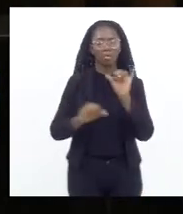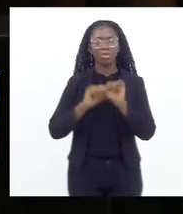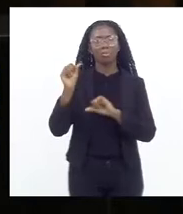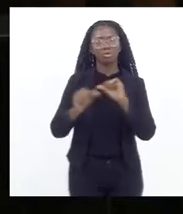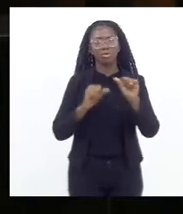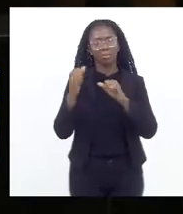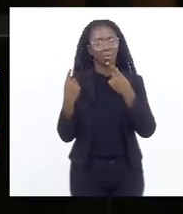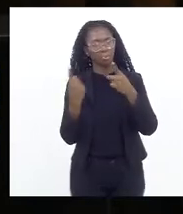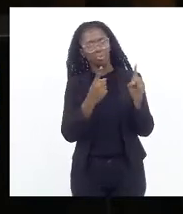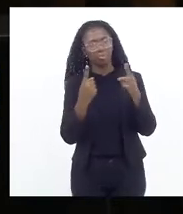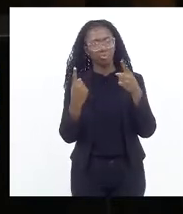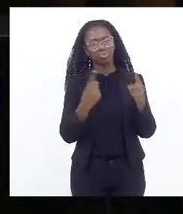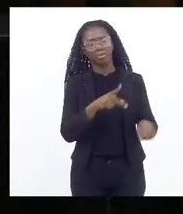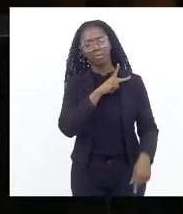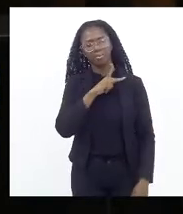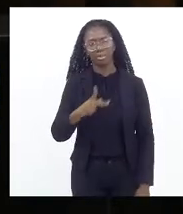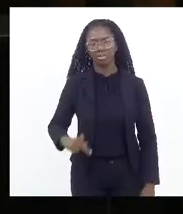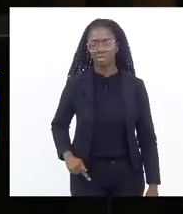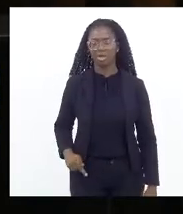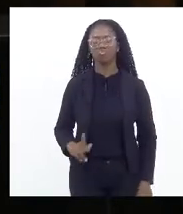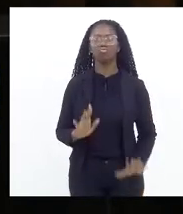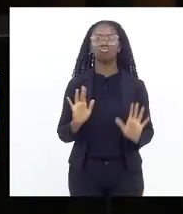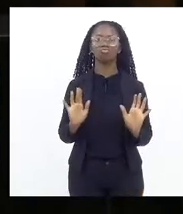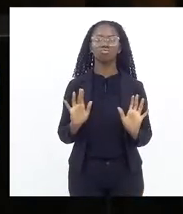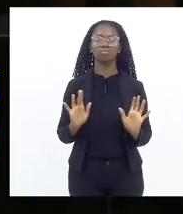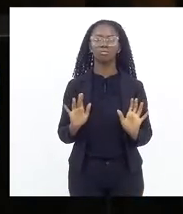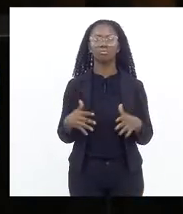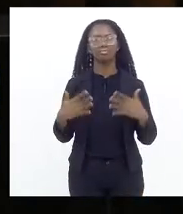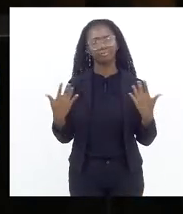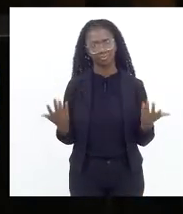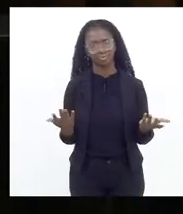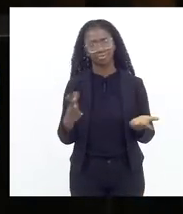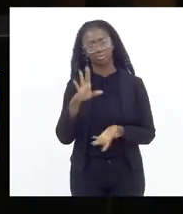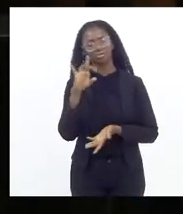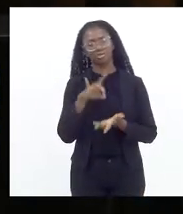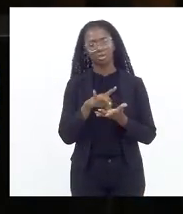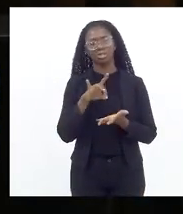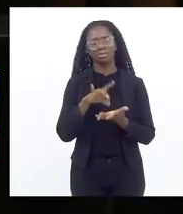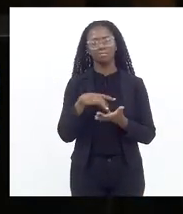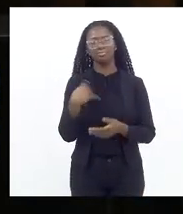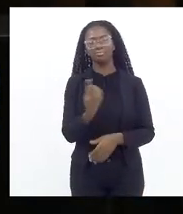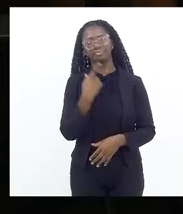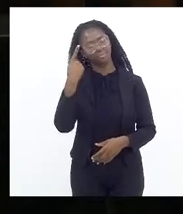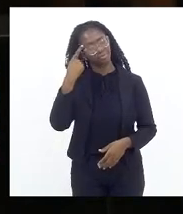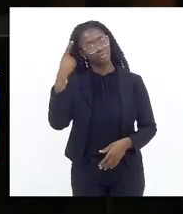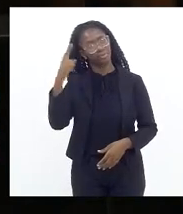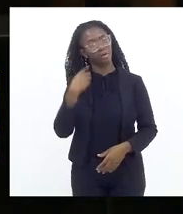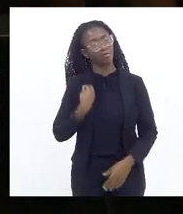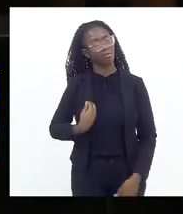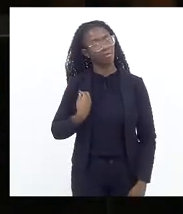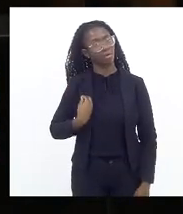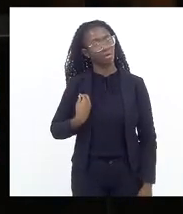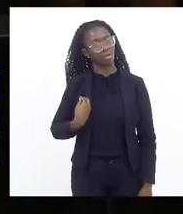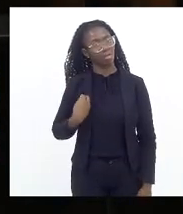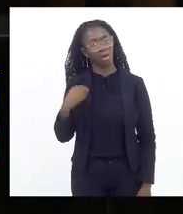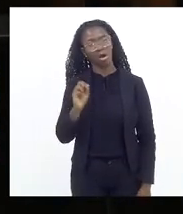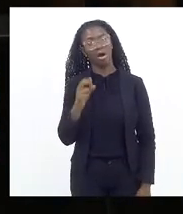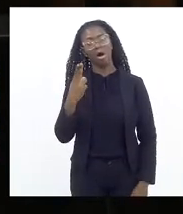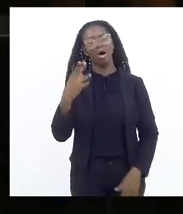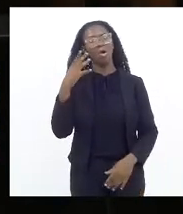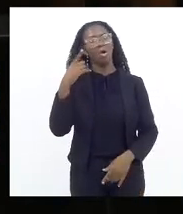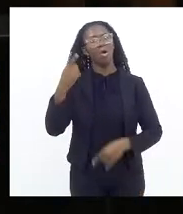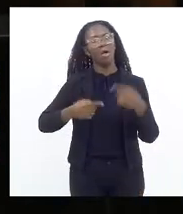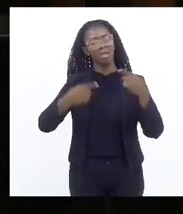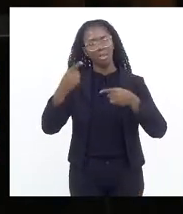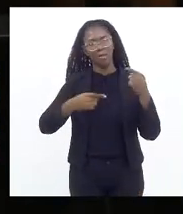o presidente da República. Será que realmente estamos pensando em vidas? Será que realmente esse debate aqui